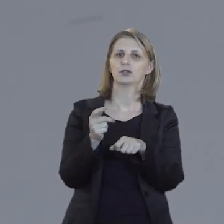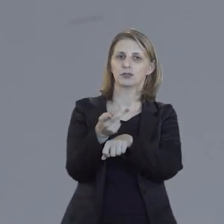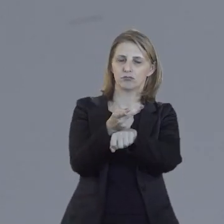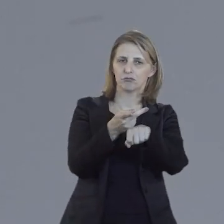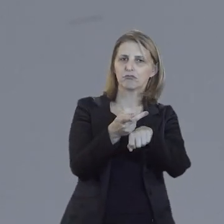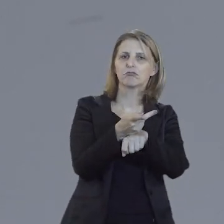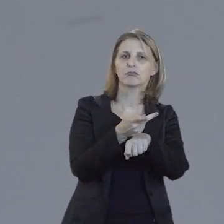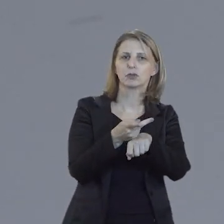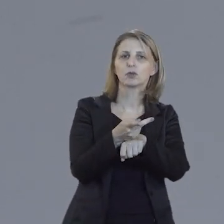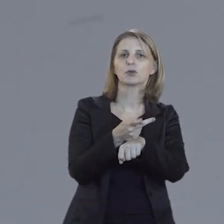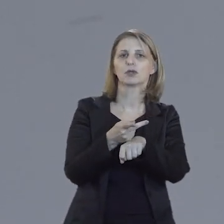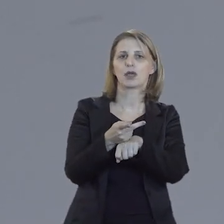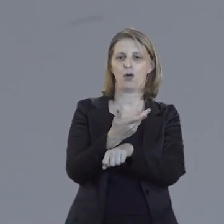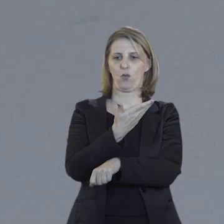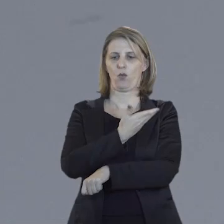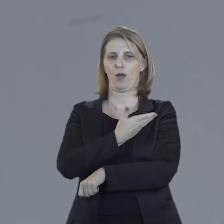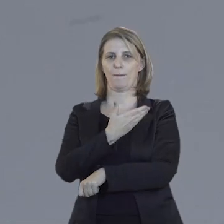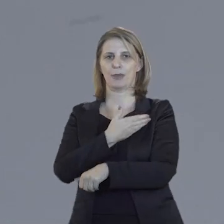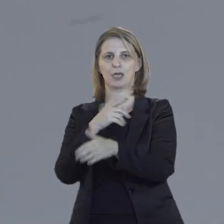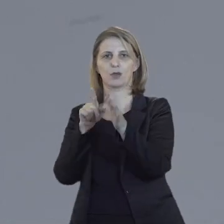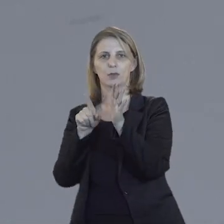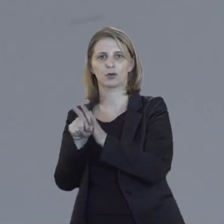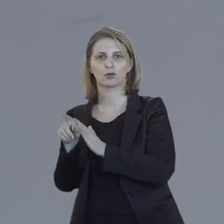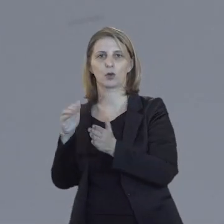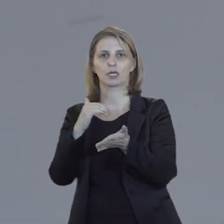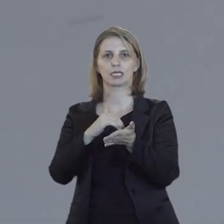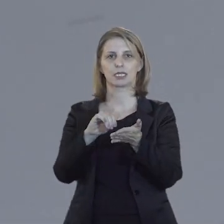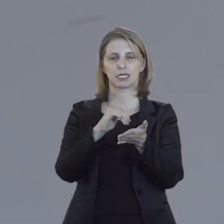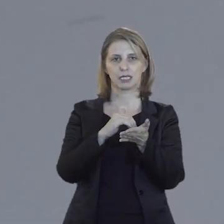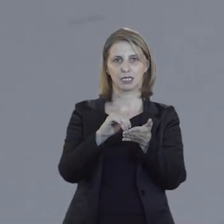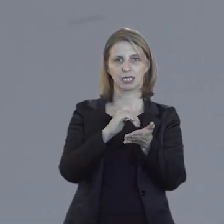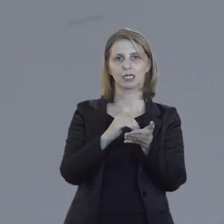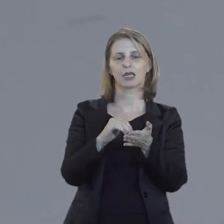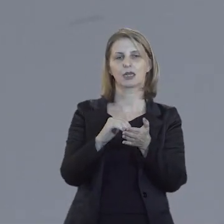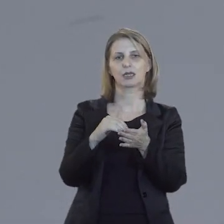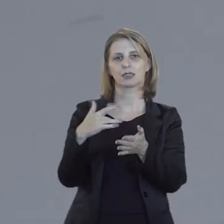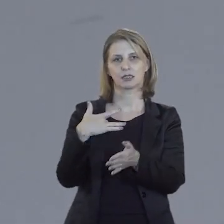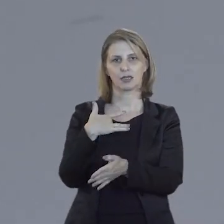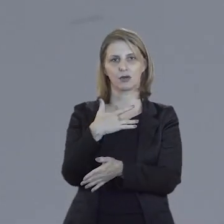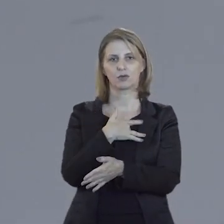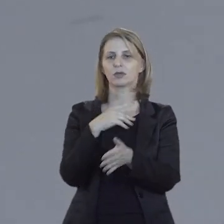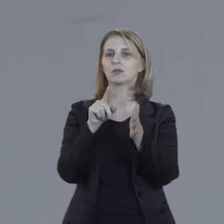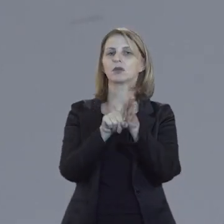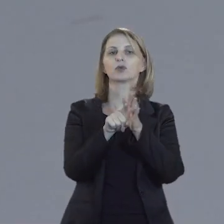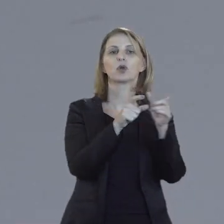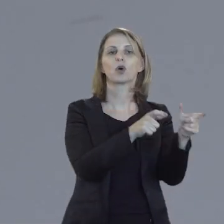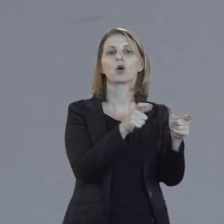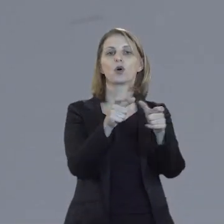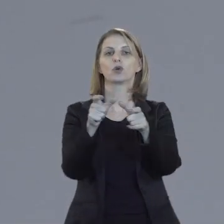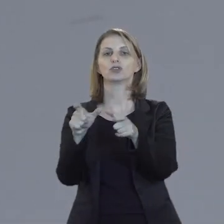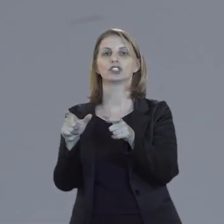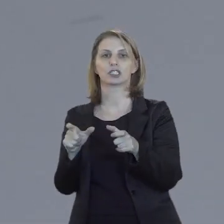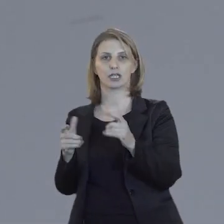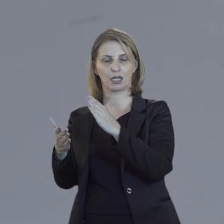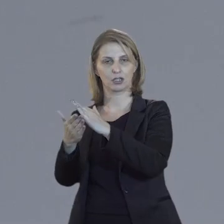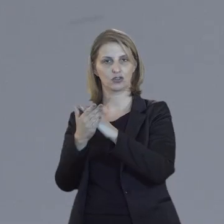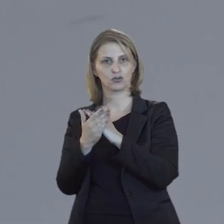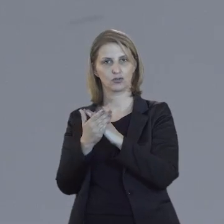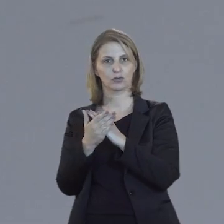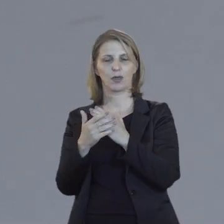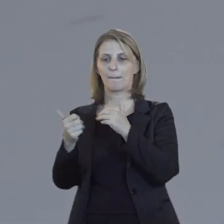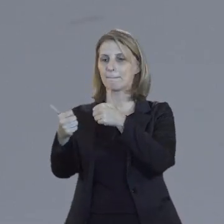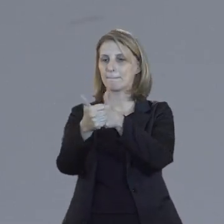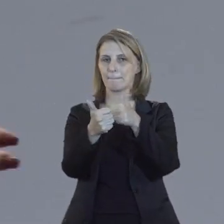dentro da unidade, procure, né, um colega ou procure a própria secretaria para ter essas informações, né, de